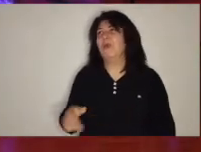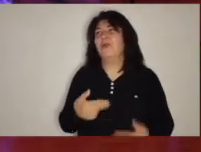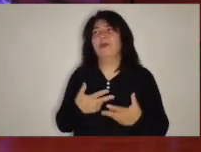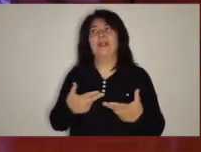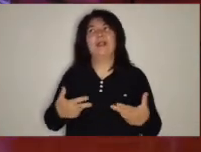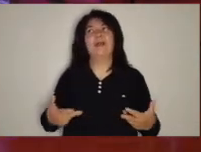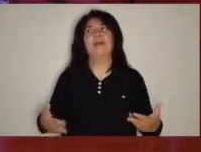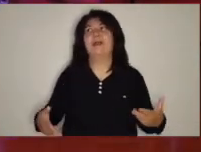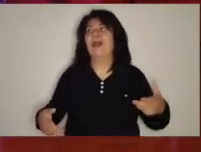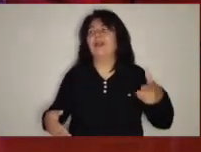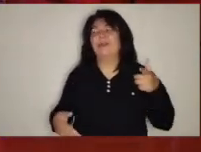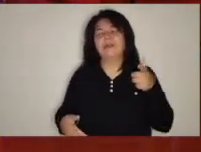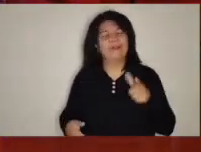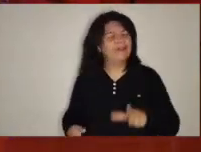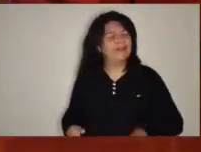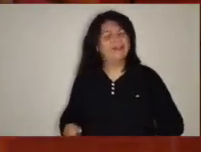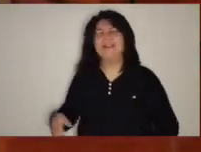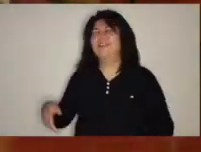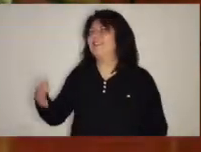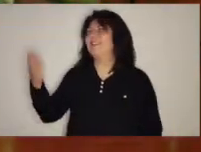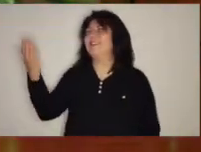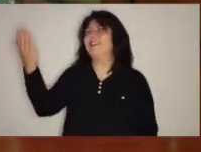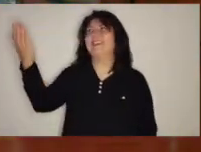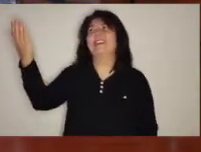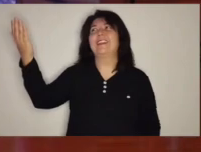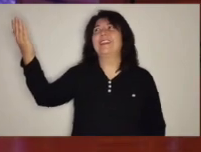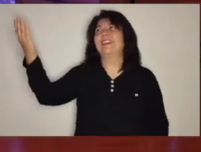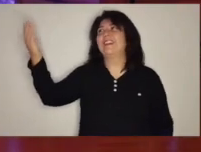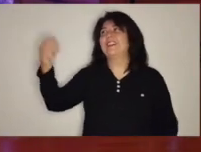não há outro como Tu,